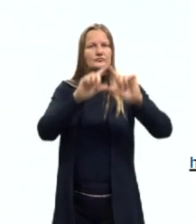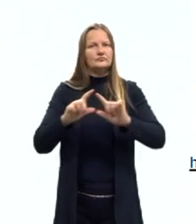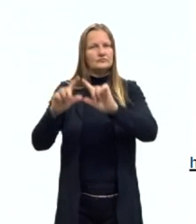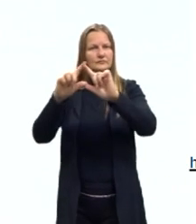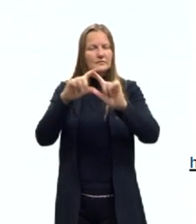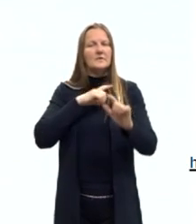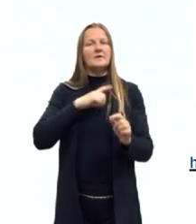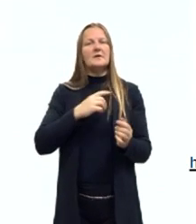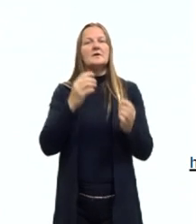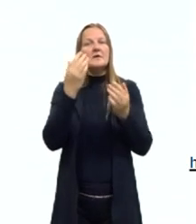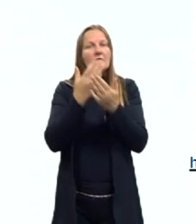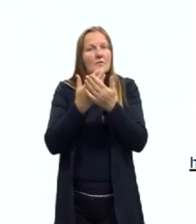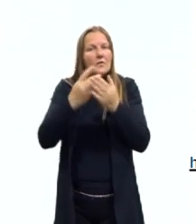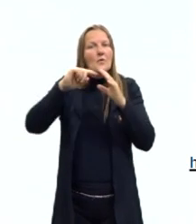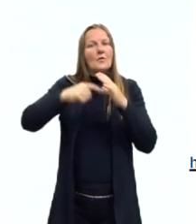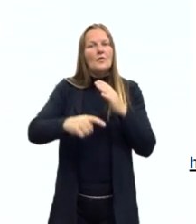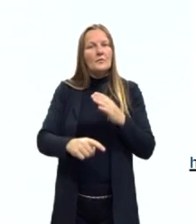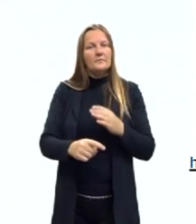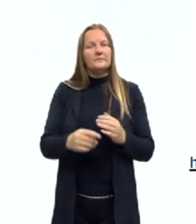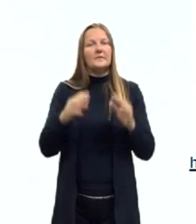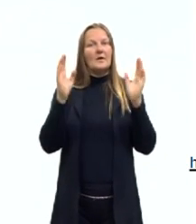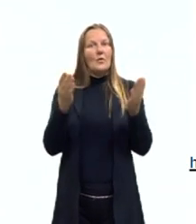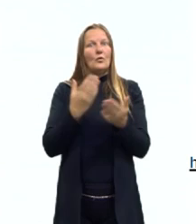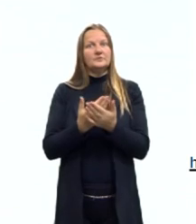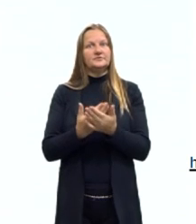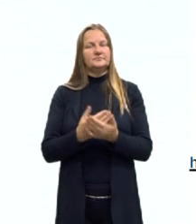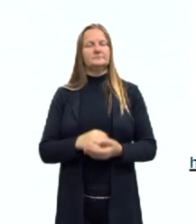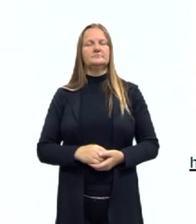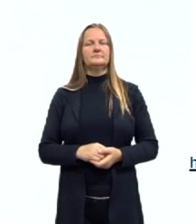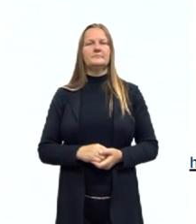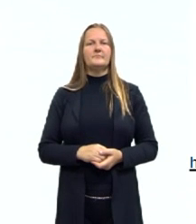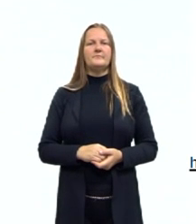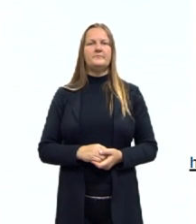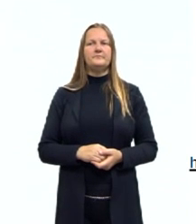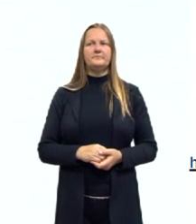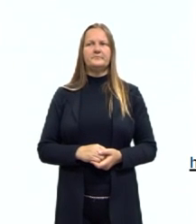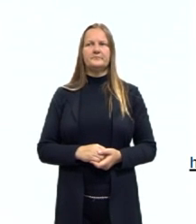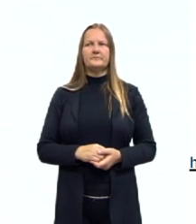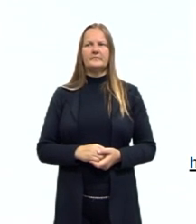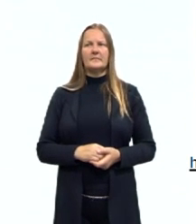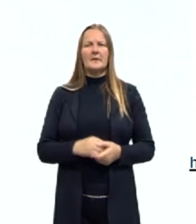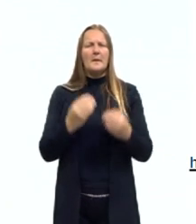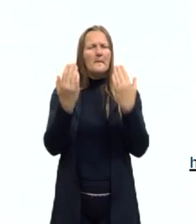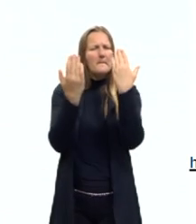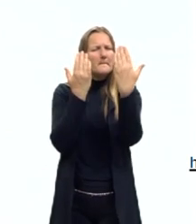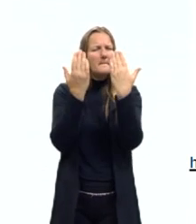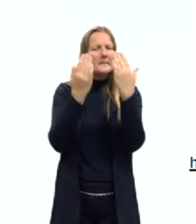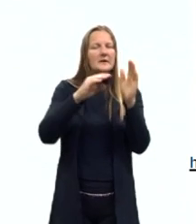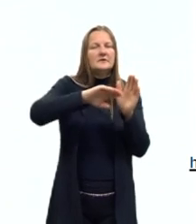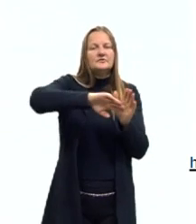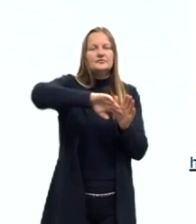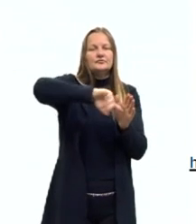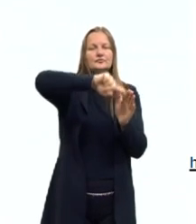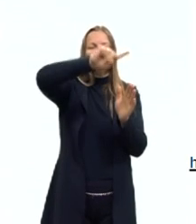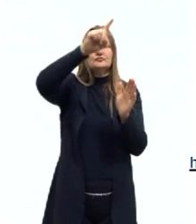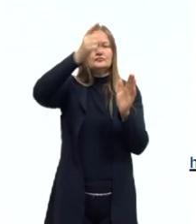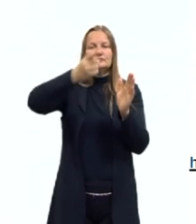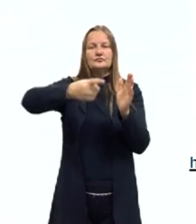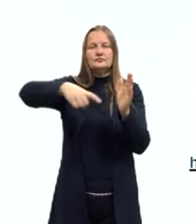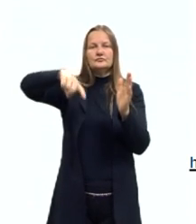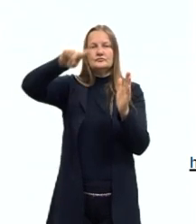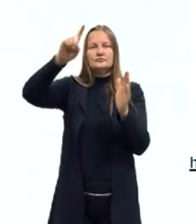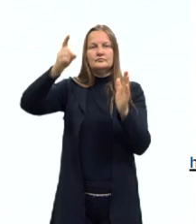inclusive nós vamos abordar na aula de hoje então tem a semelhança né de algumas funções